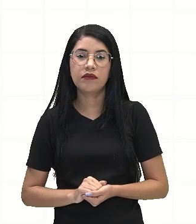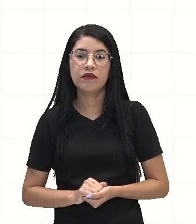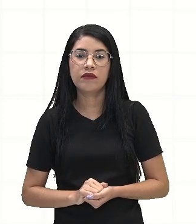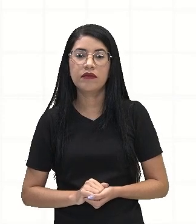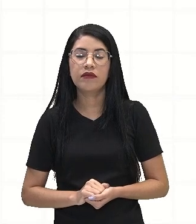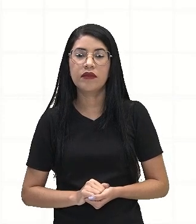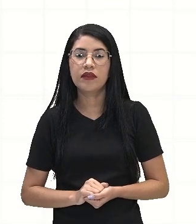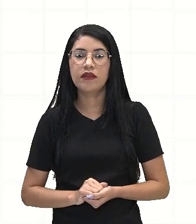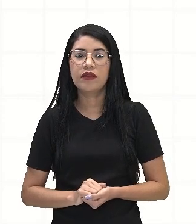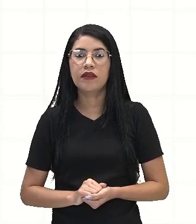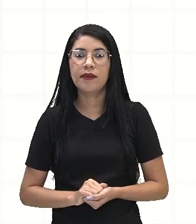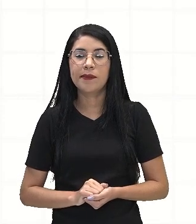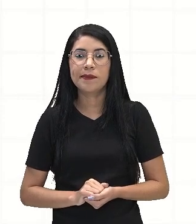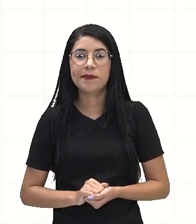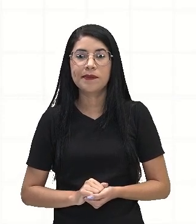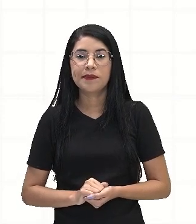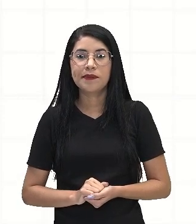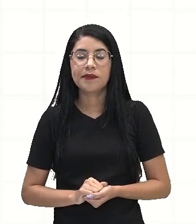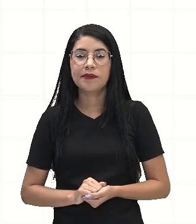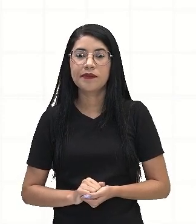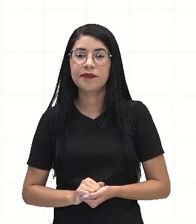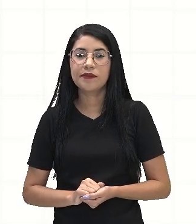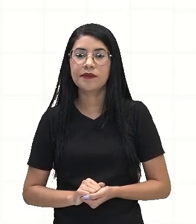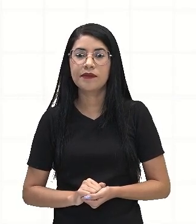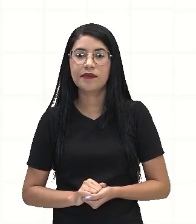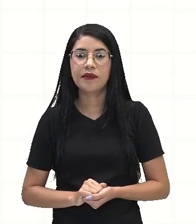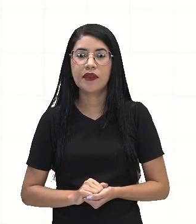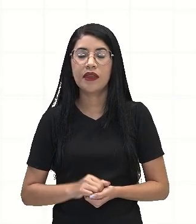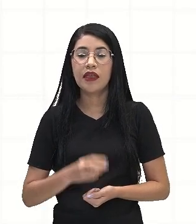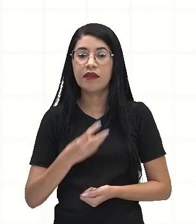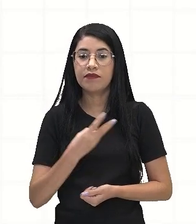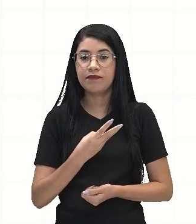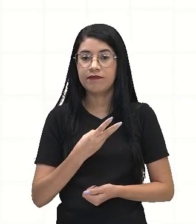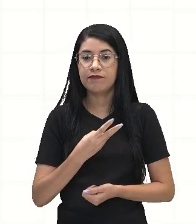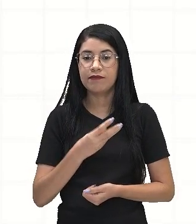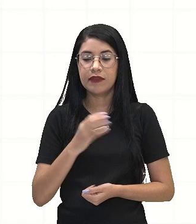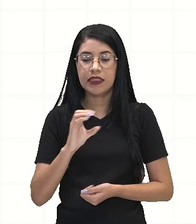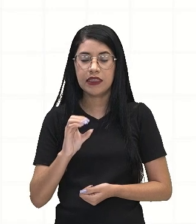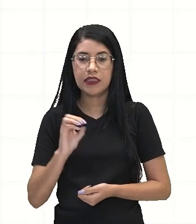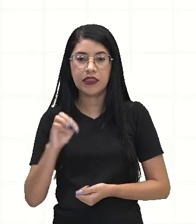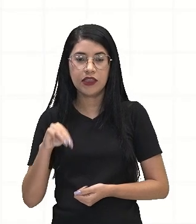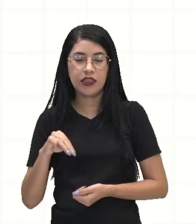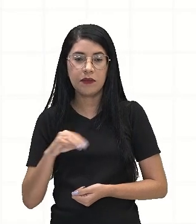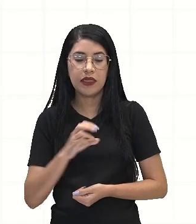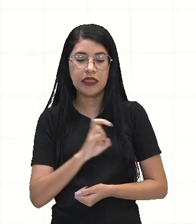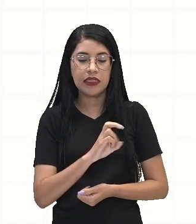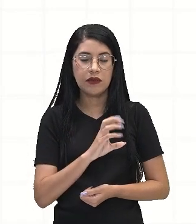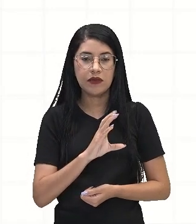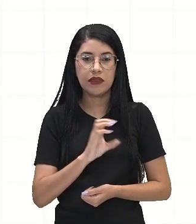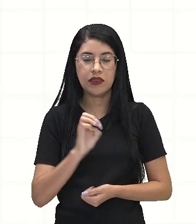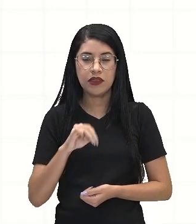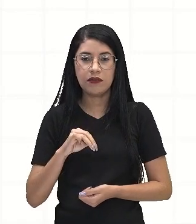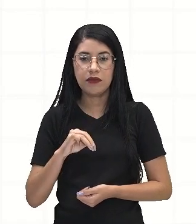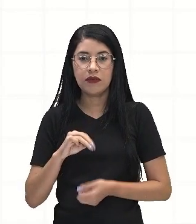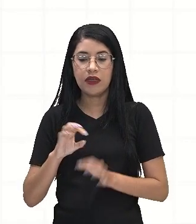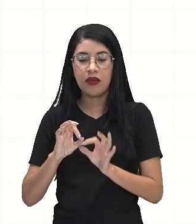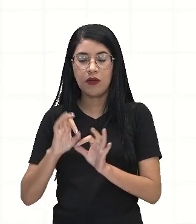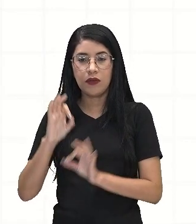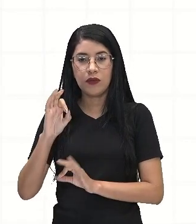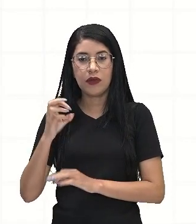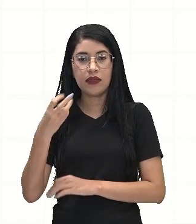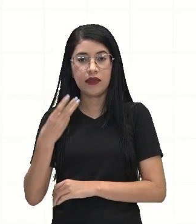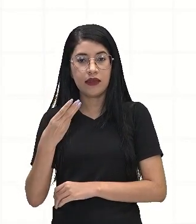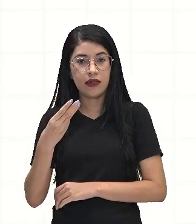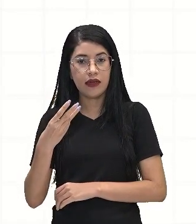essa medida daqui, né? Que está 3 centímetros, e essa outra daqui que está 5 centímetros. Quando a